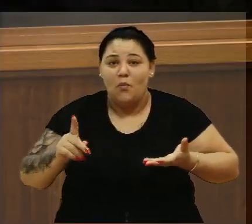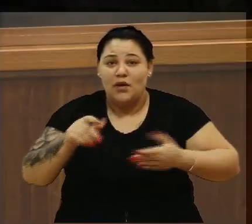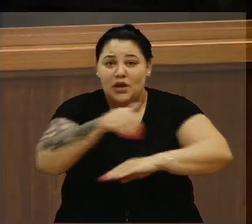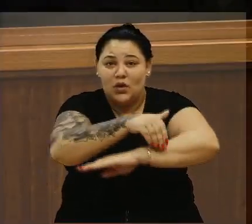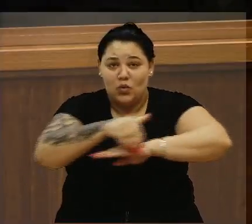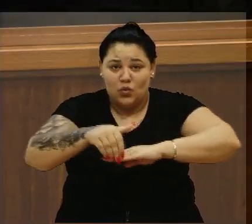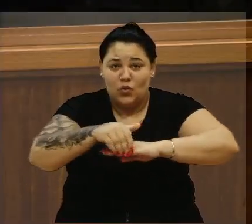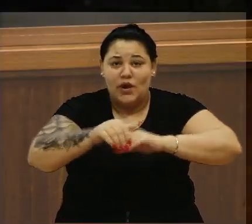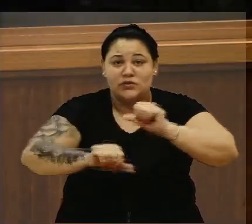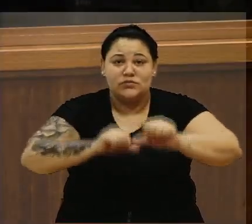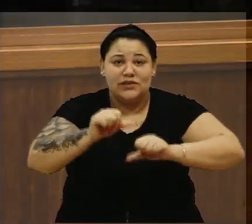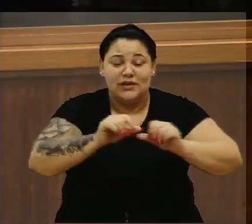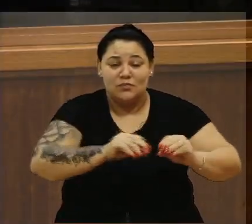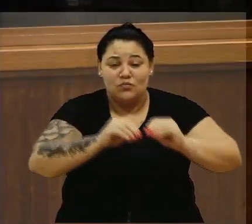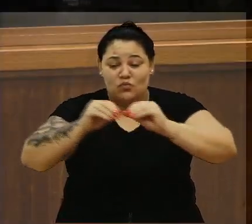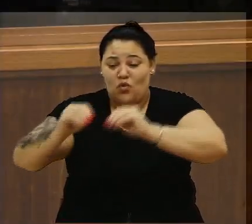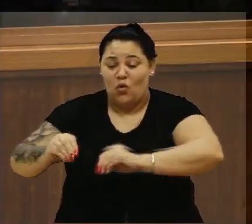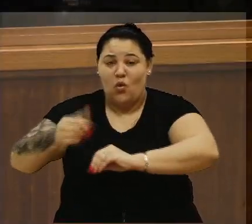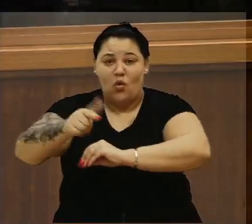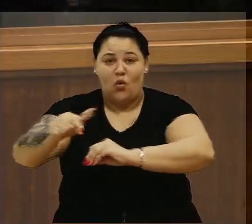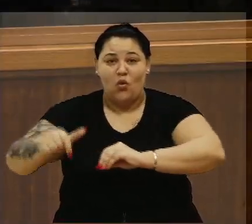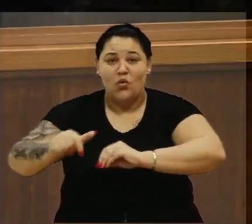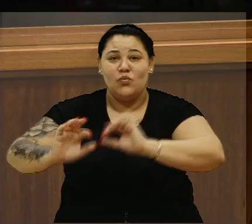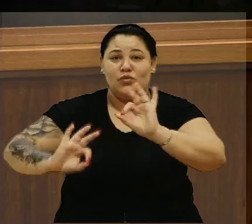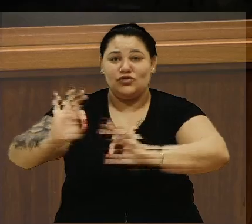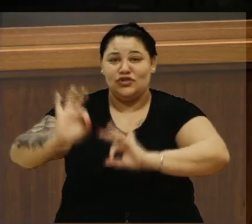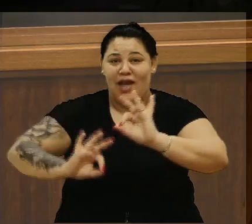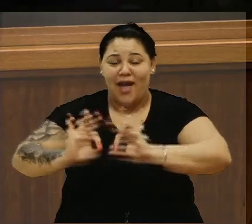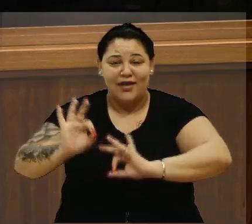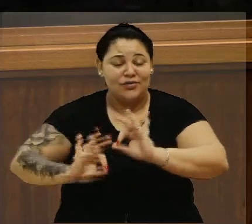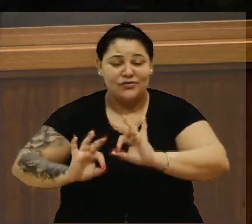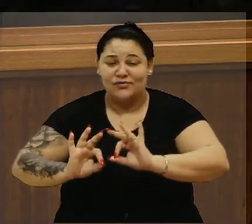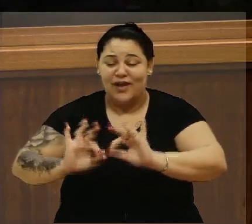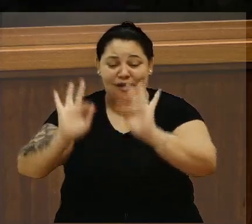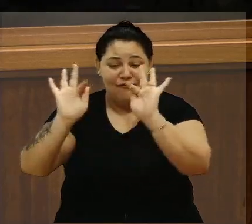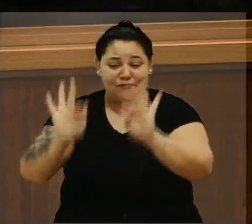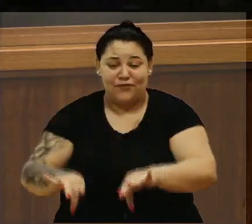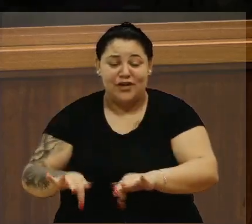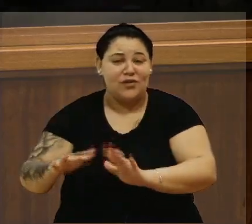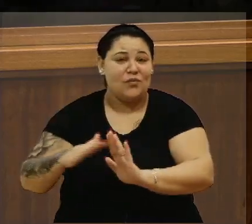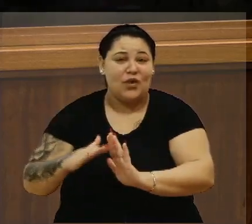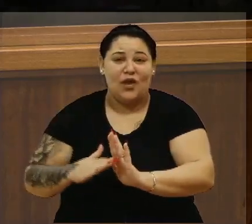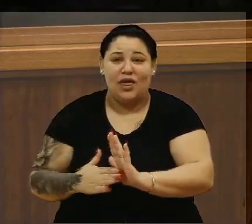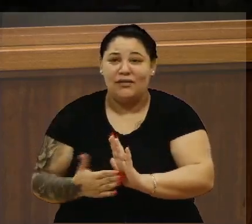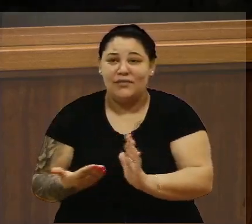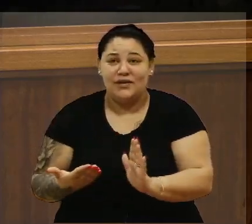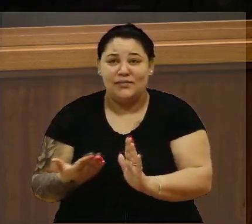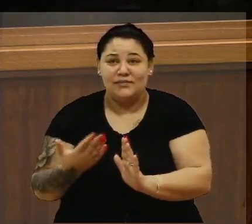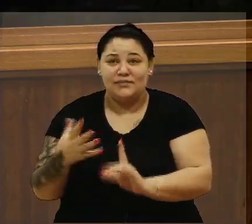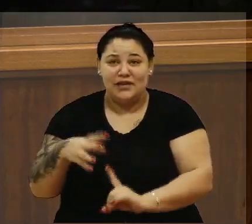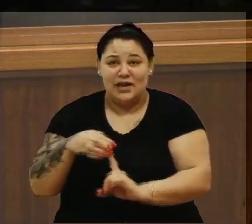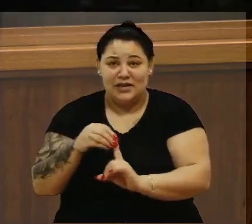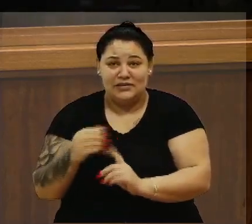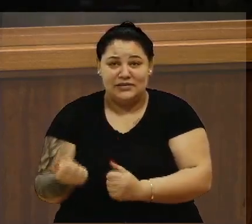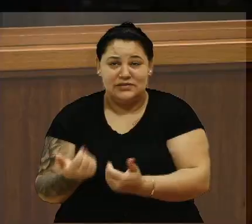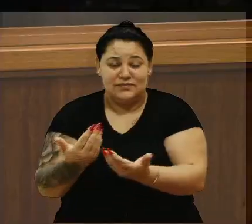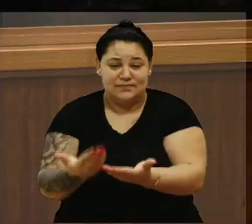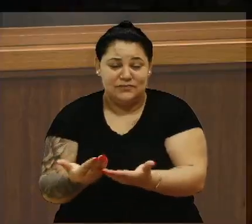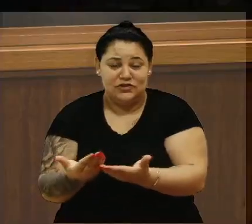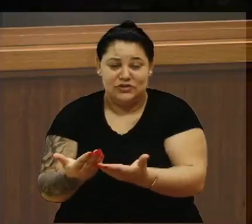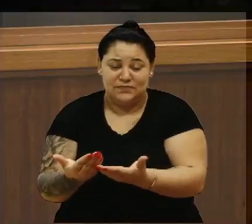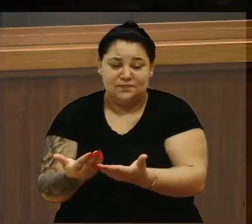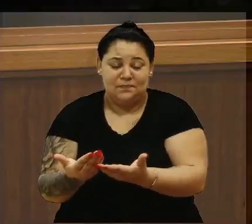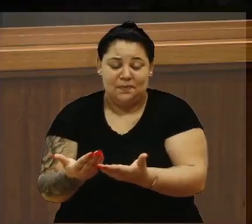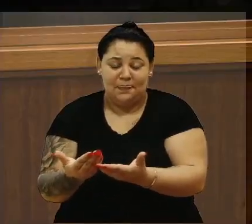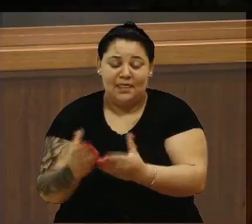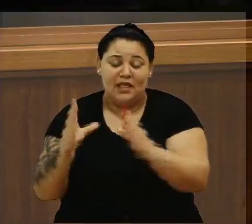realmente não sei quais são, e desmontam os programas, inclusive essa da abordagem noturna, que são questões